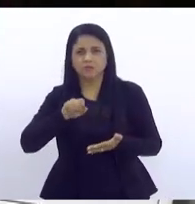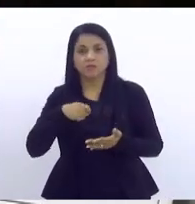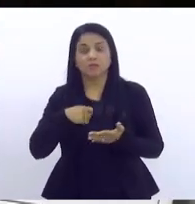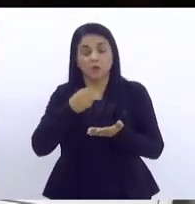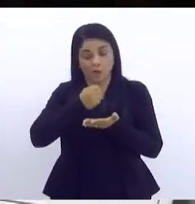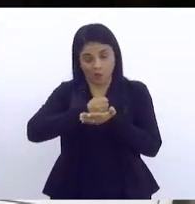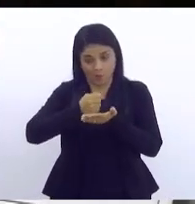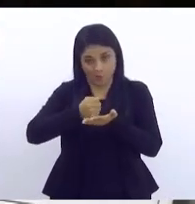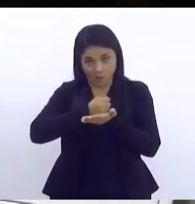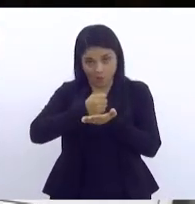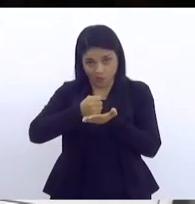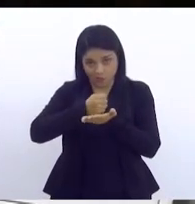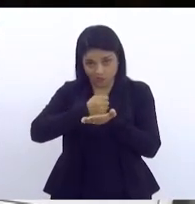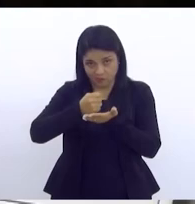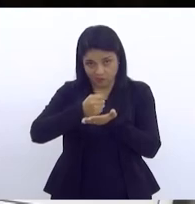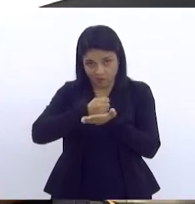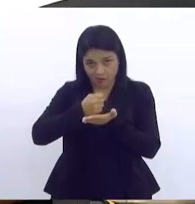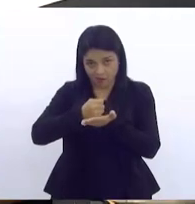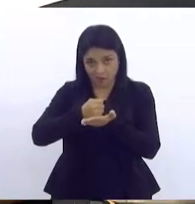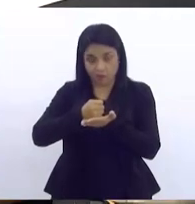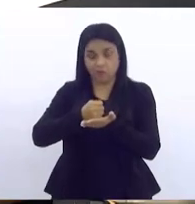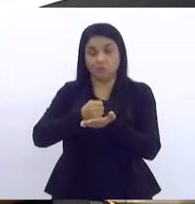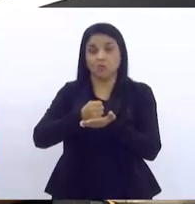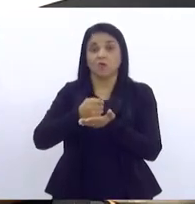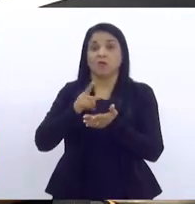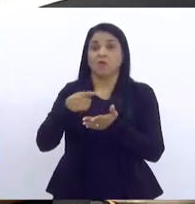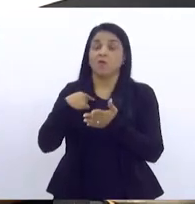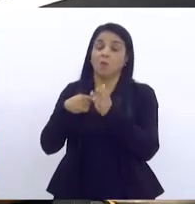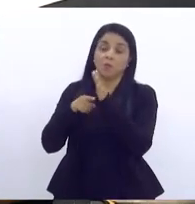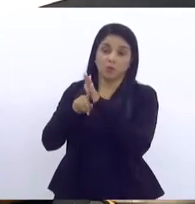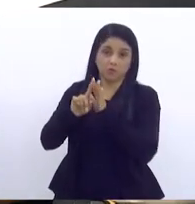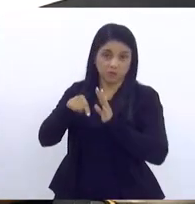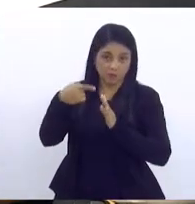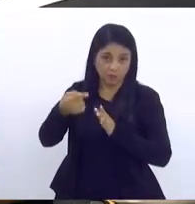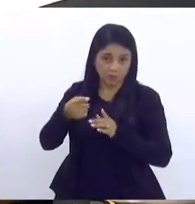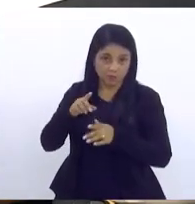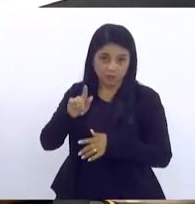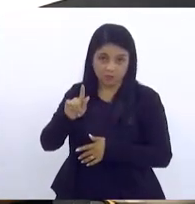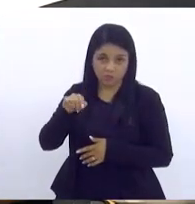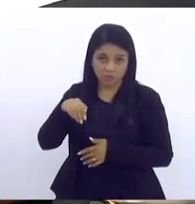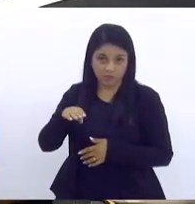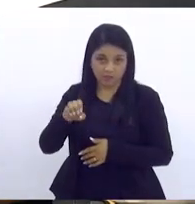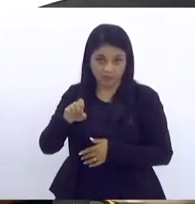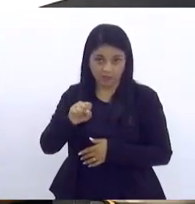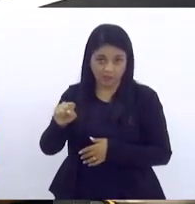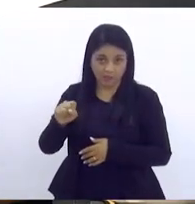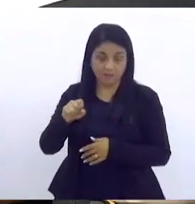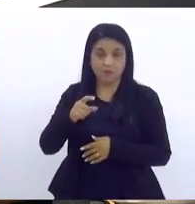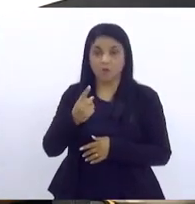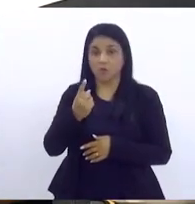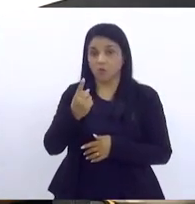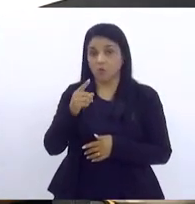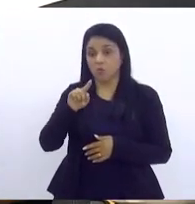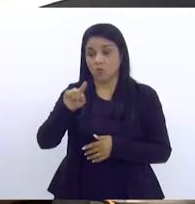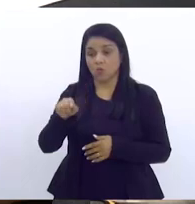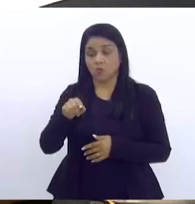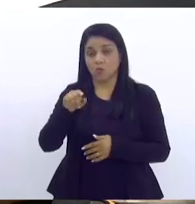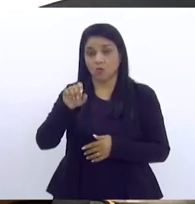contratual não que tá sendo necessariamente executado iso é até uma pergunta que eu vou fazer depois a Gena mas um 8 V